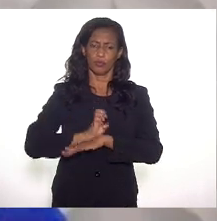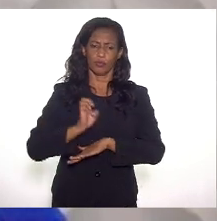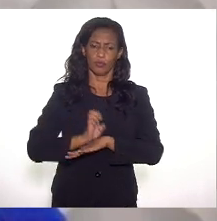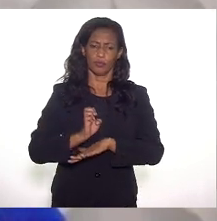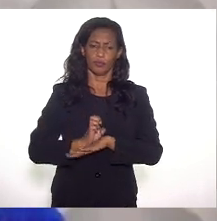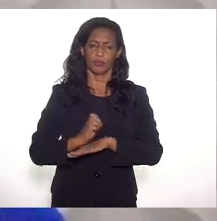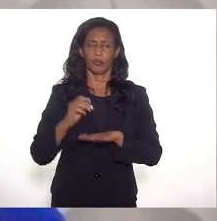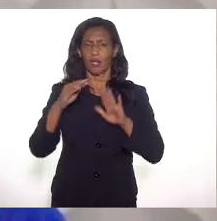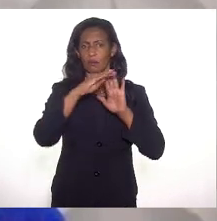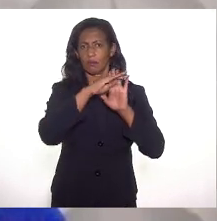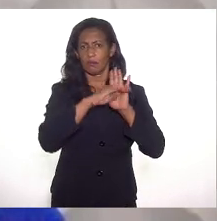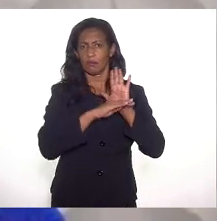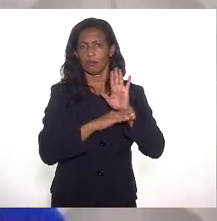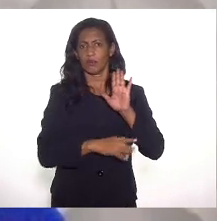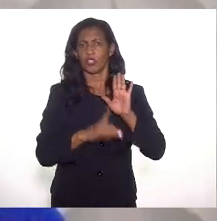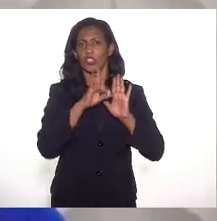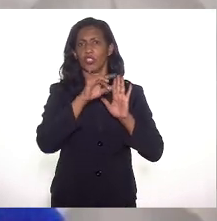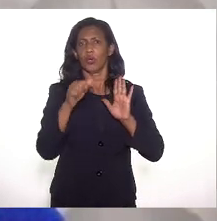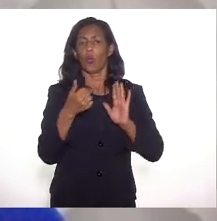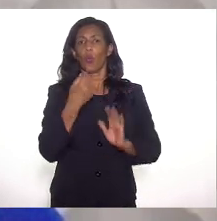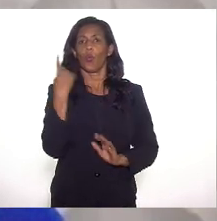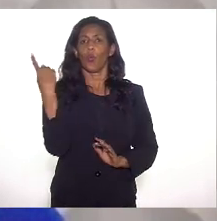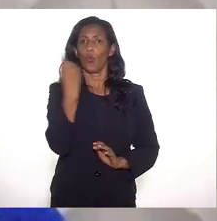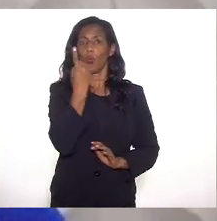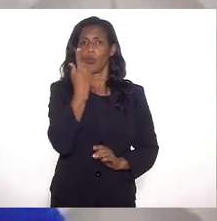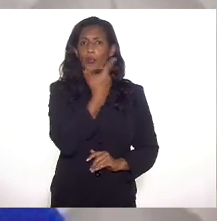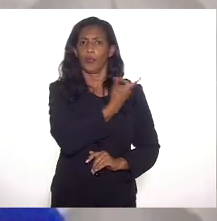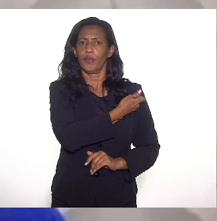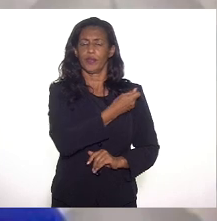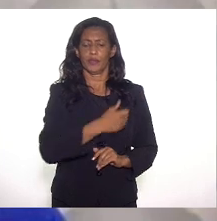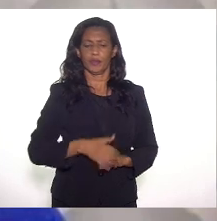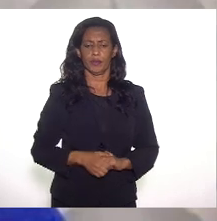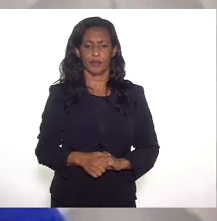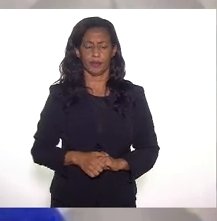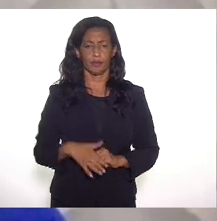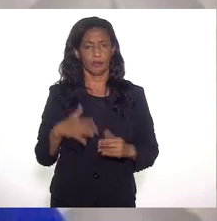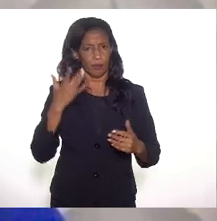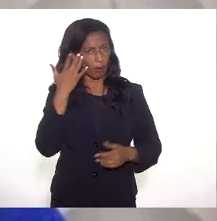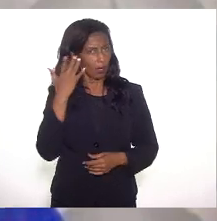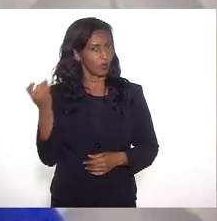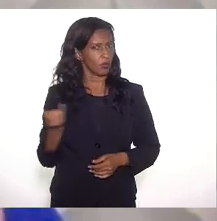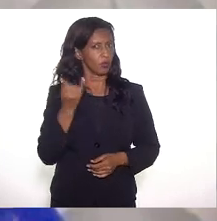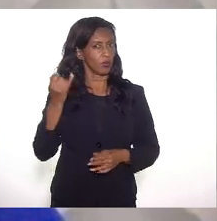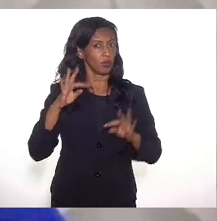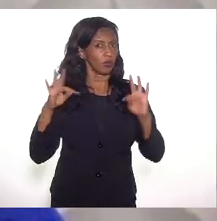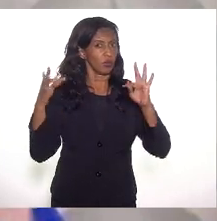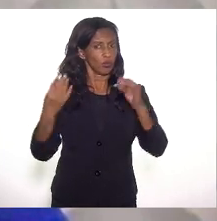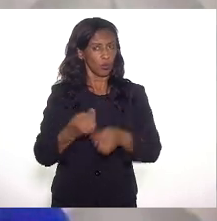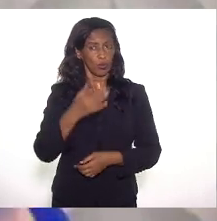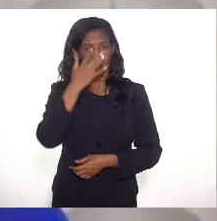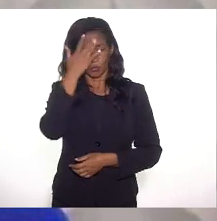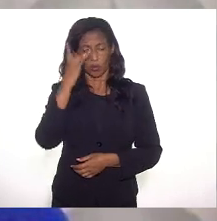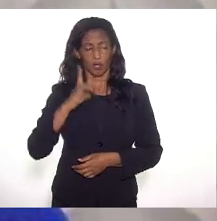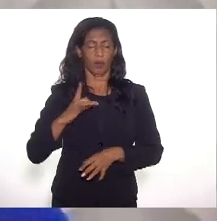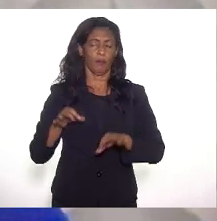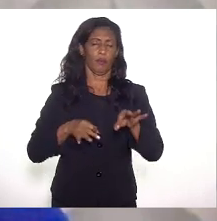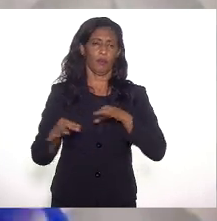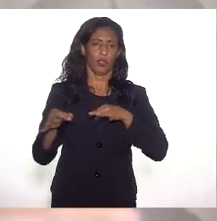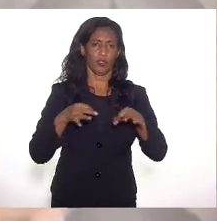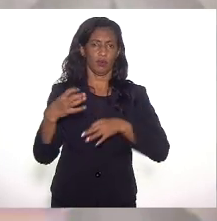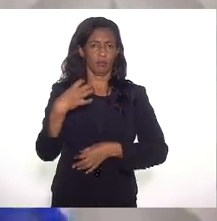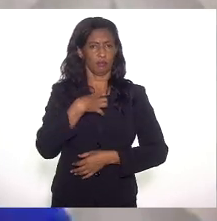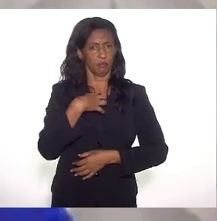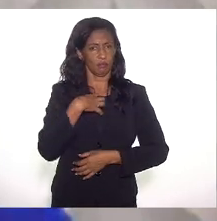está estabelecendo o calendário único da vacinação. Então, acho importante que todos aqueles que têm projetos nesse